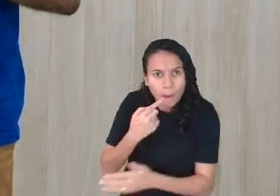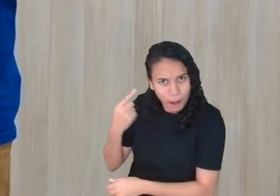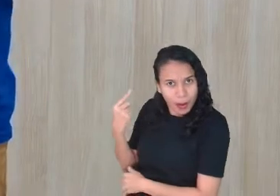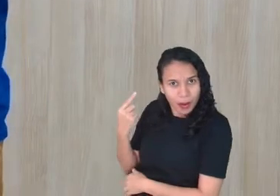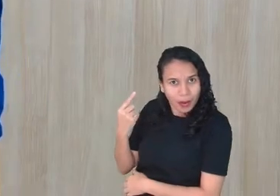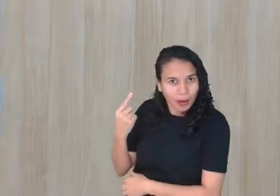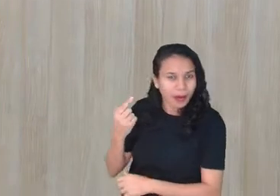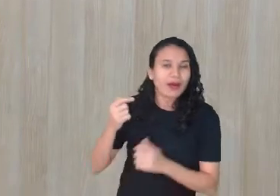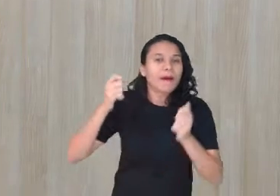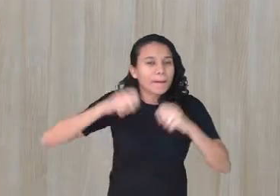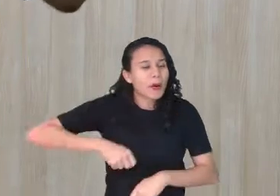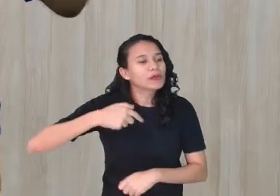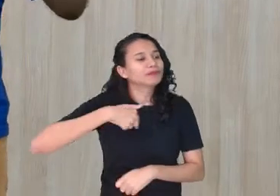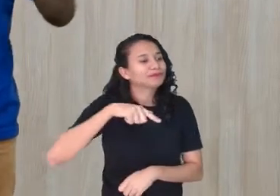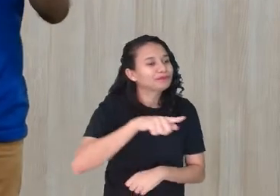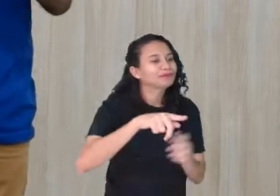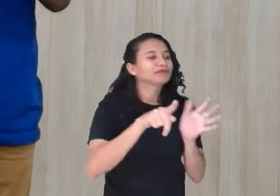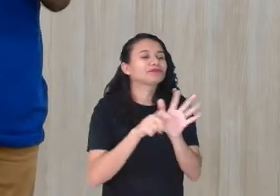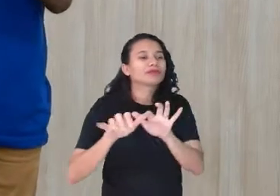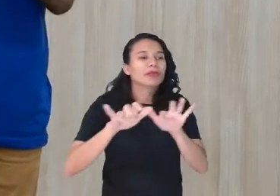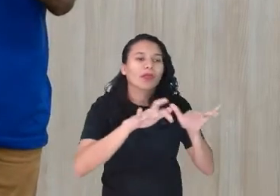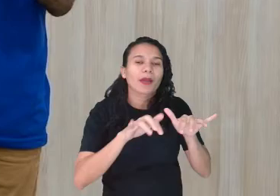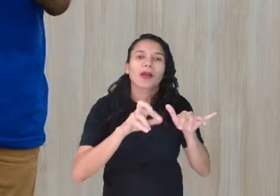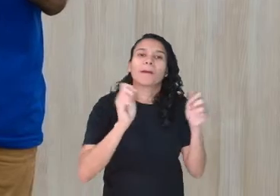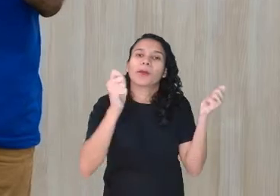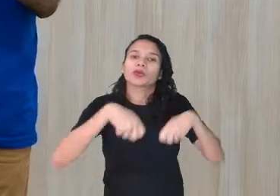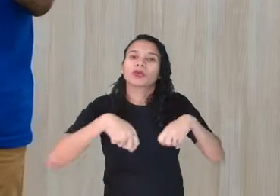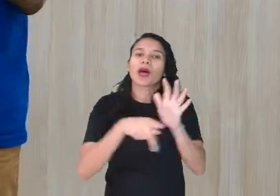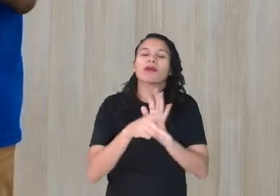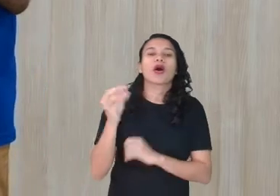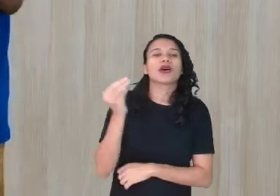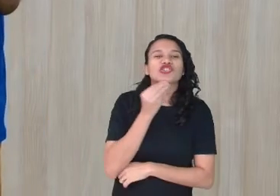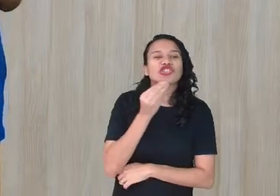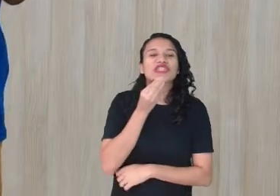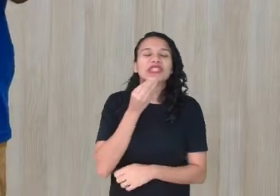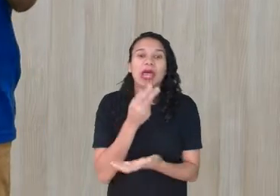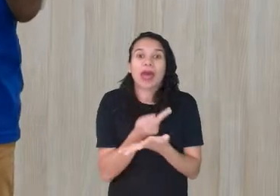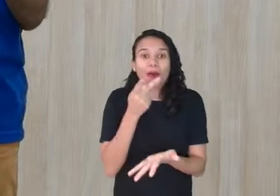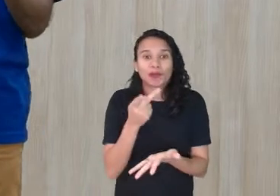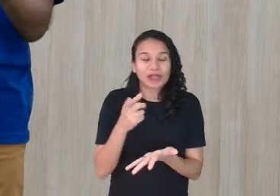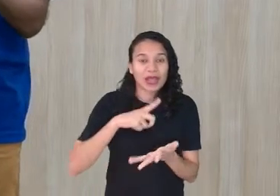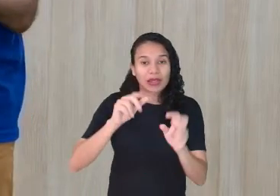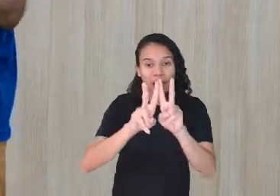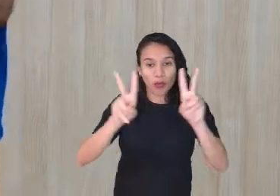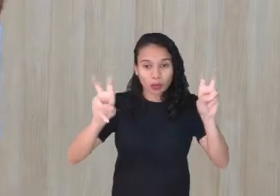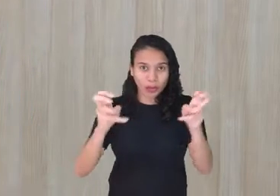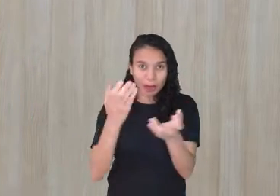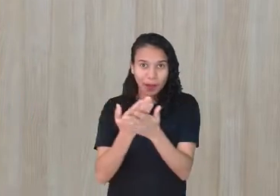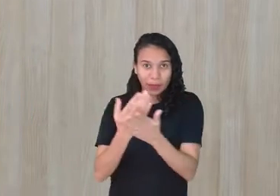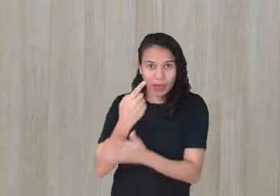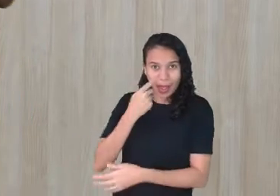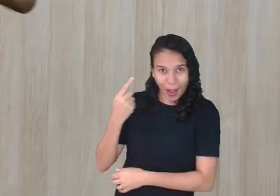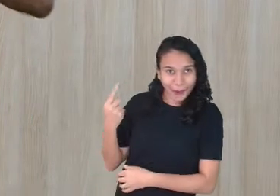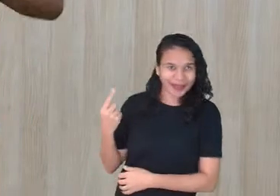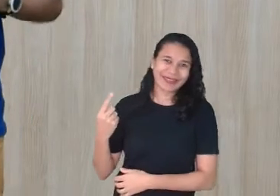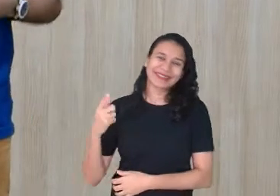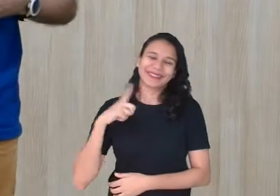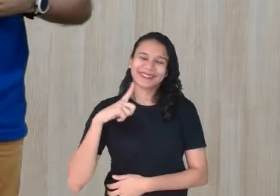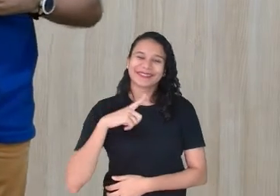exemplo, só é você ir lá e colocar lá as possibilidades, a chance de acontecer algo. E aí é o tema da aula de Ricardinho